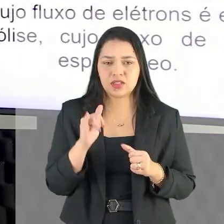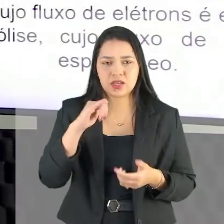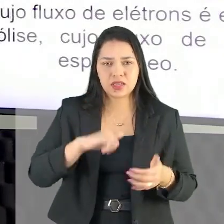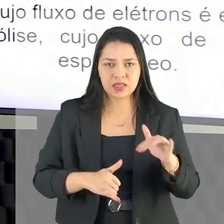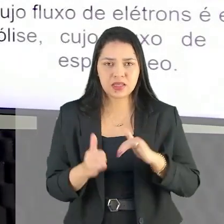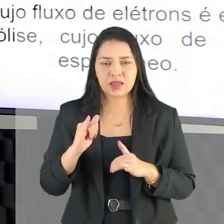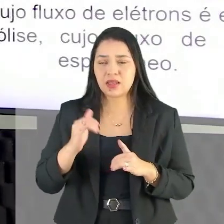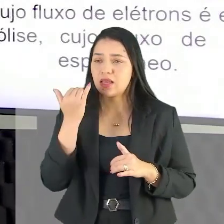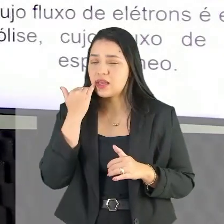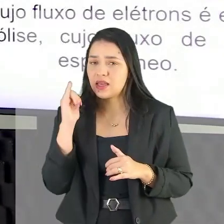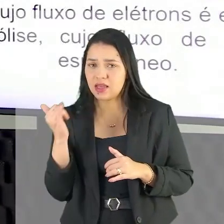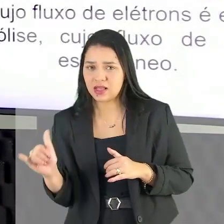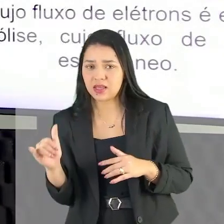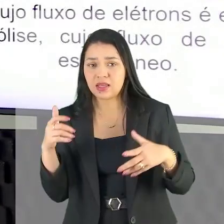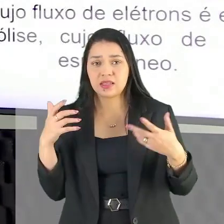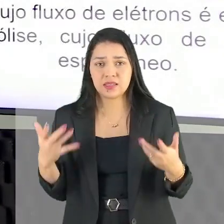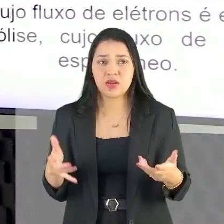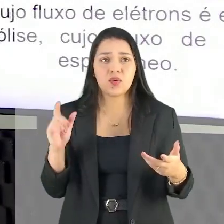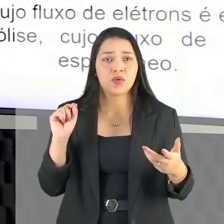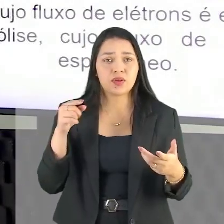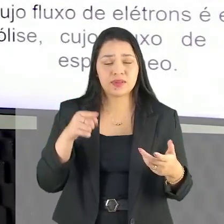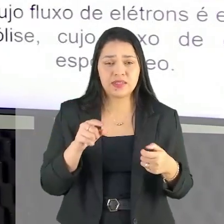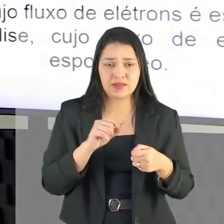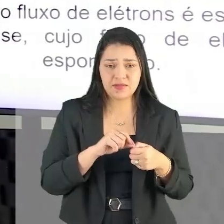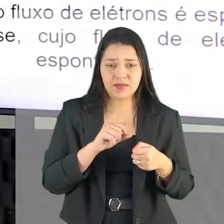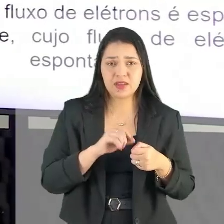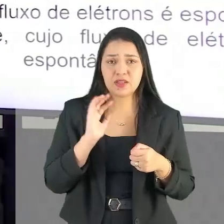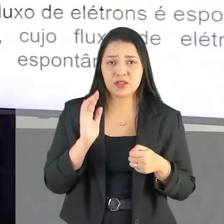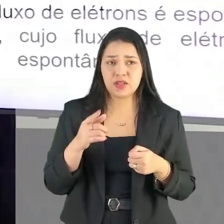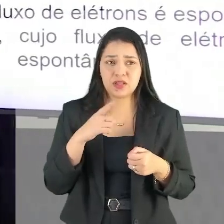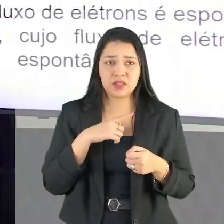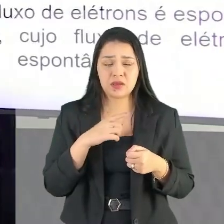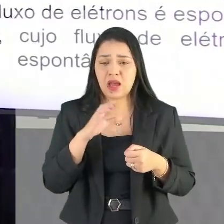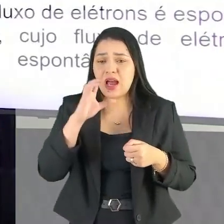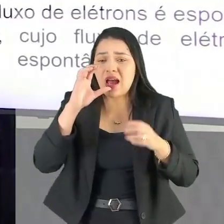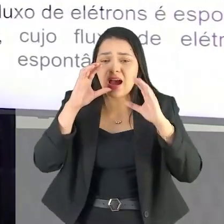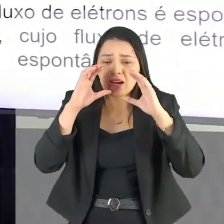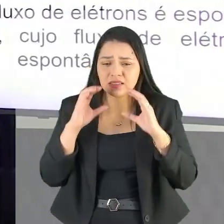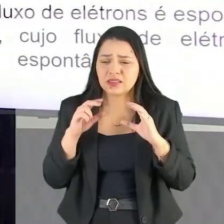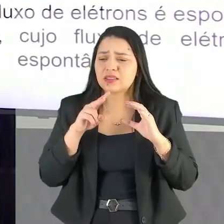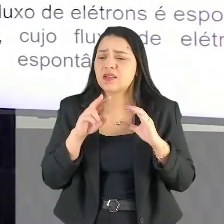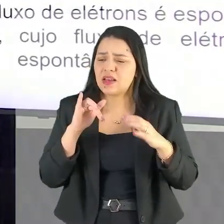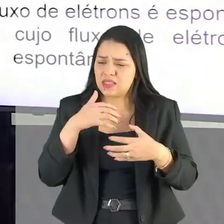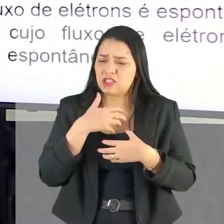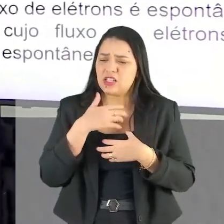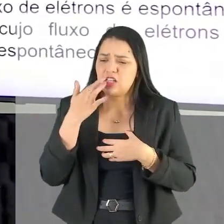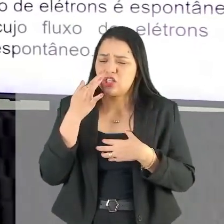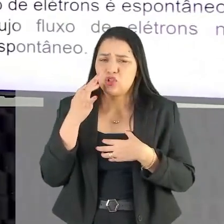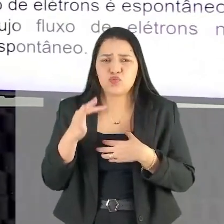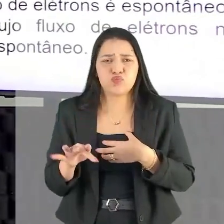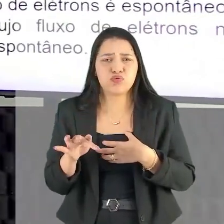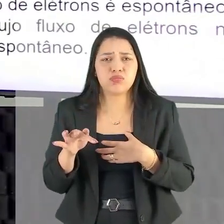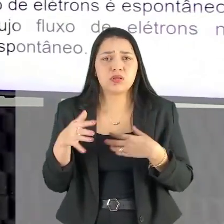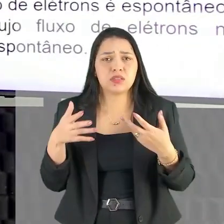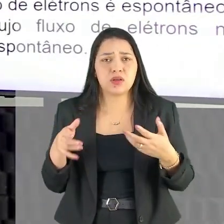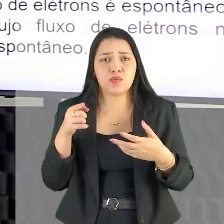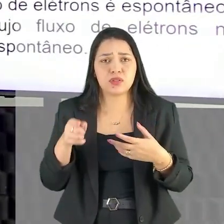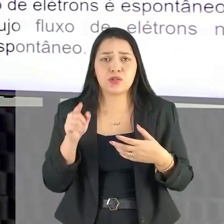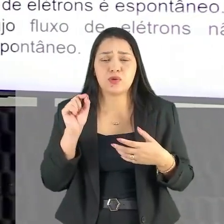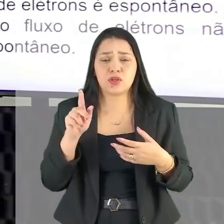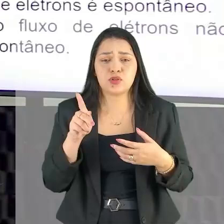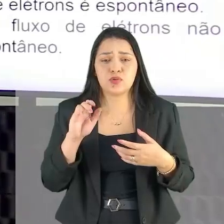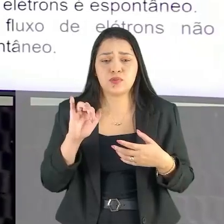química em energia elétrica. Então, basicamente, o que você fez aqui é um processo espontâneo. Mordeu, vai sentir aquele choquezinho. Então, você está diante de